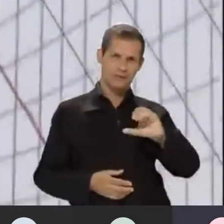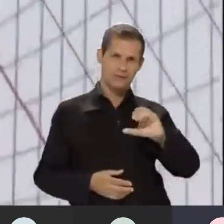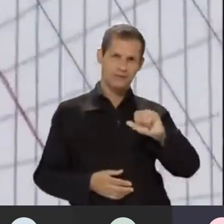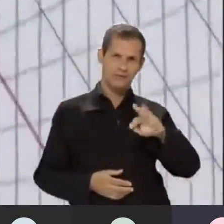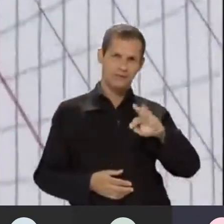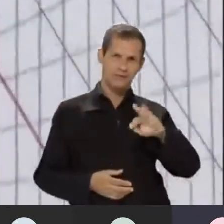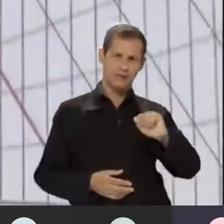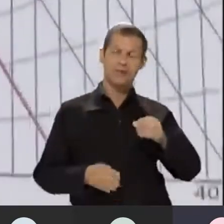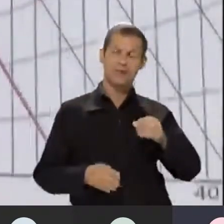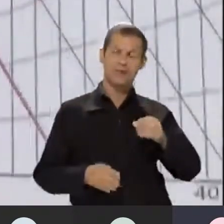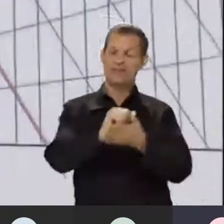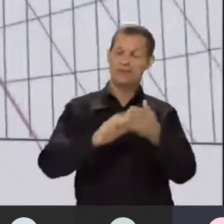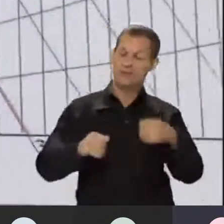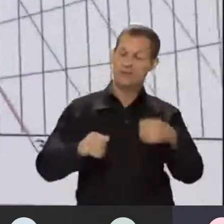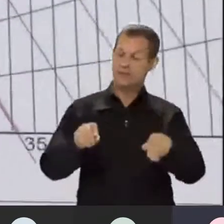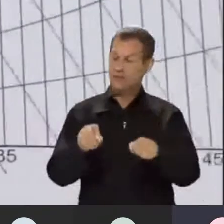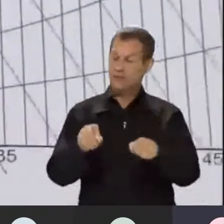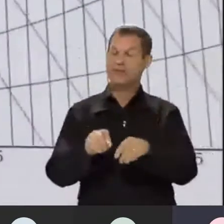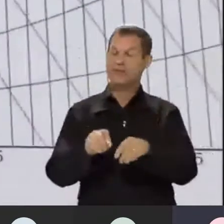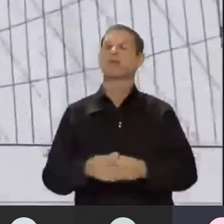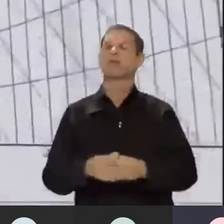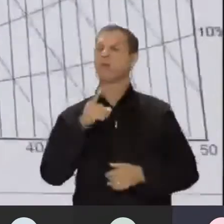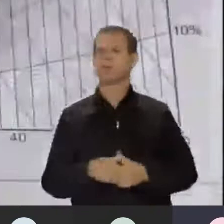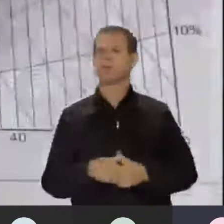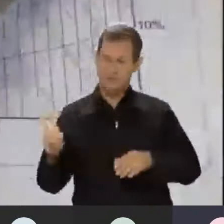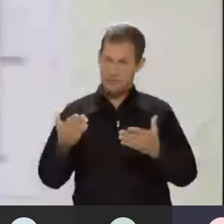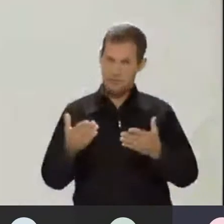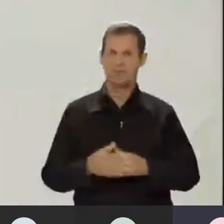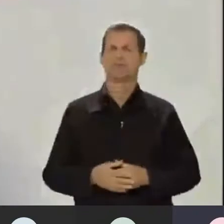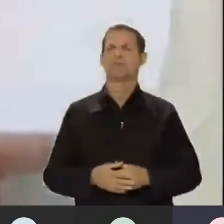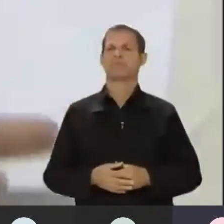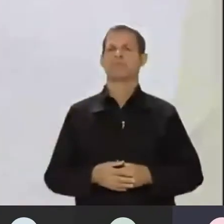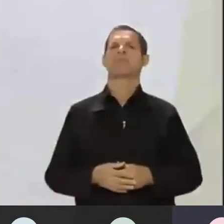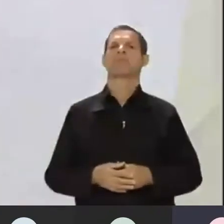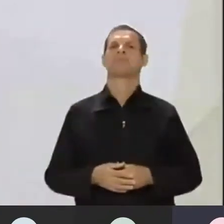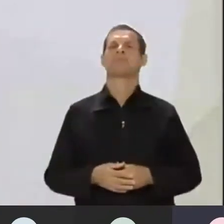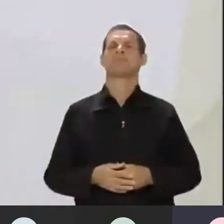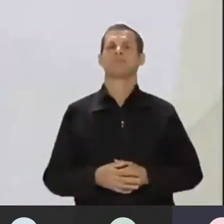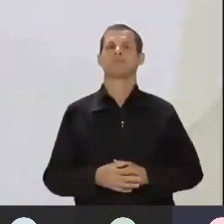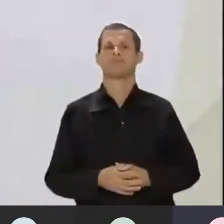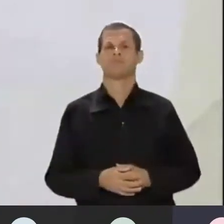são esses exercícios que você vai ter que fazer e eu vou passar aqui, então, para você esses valores, tá?